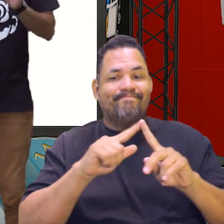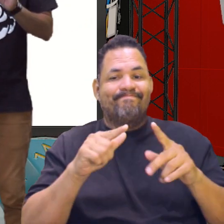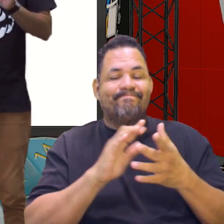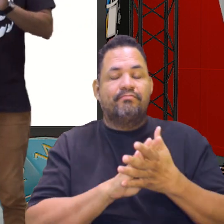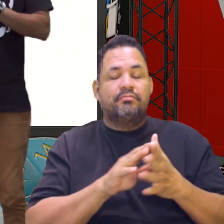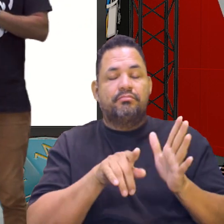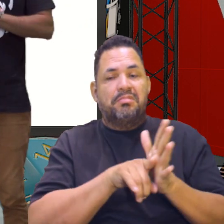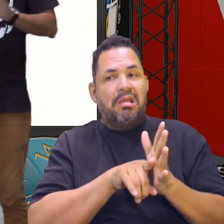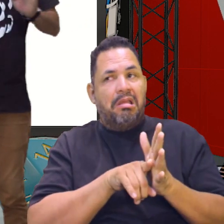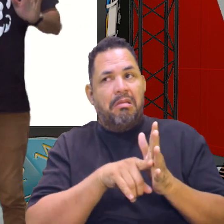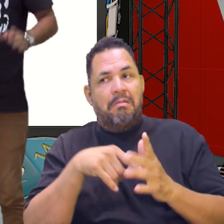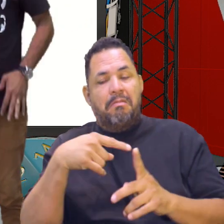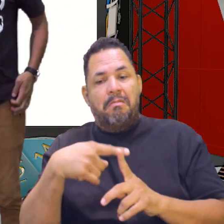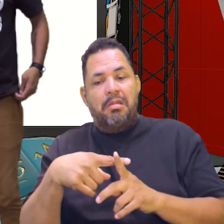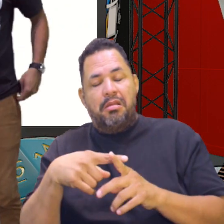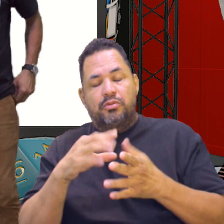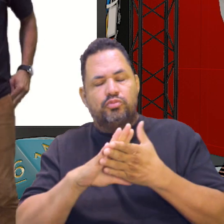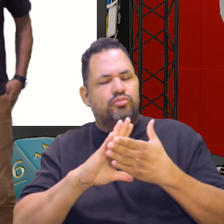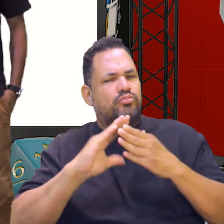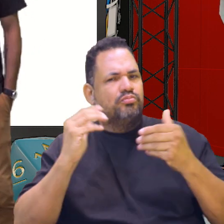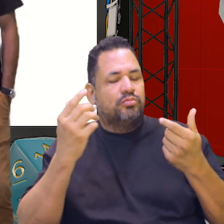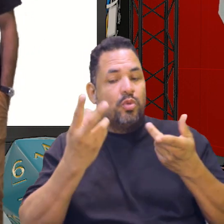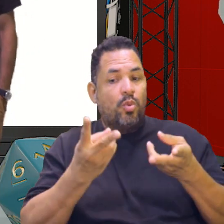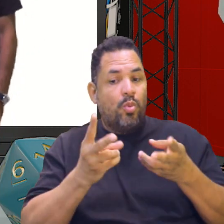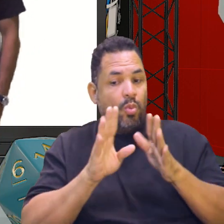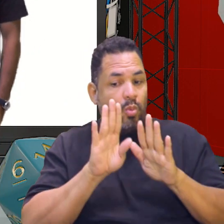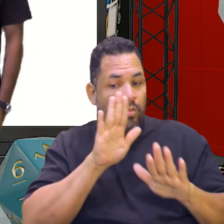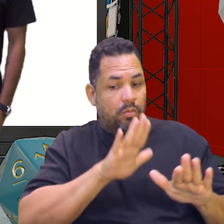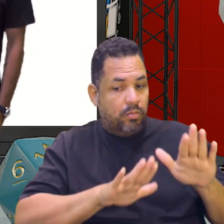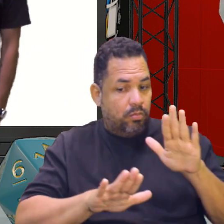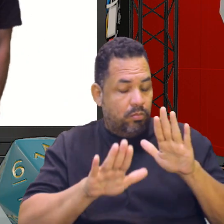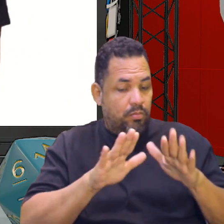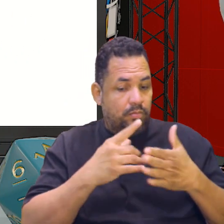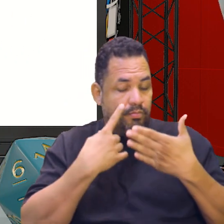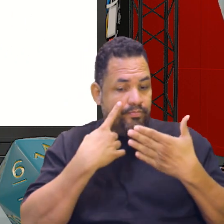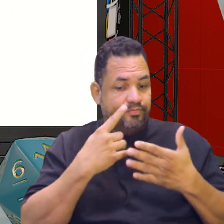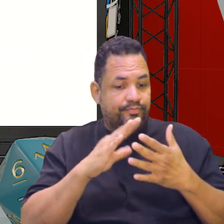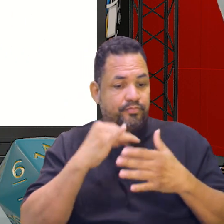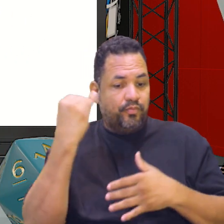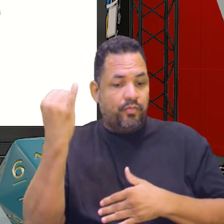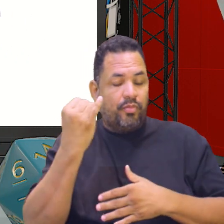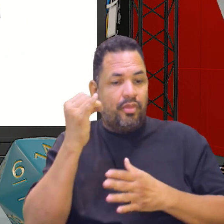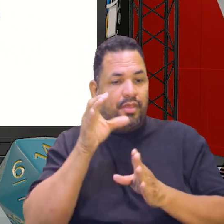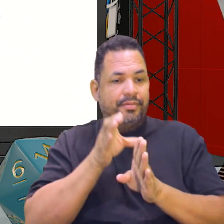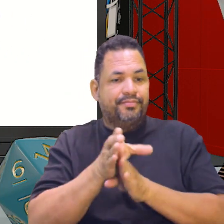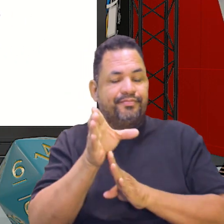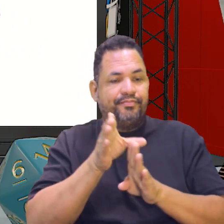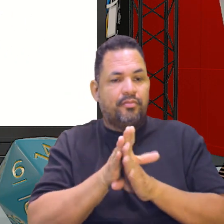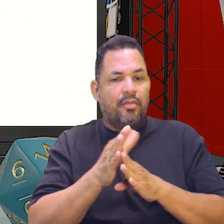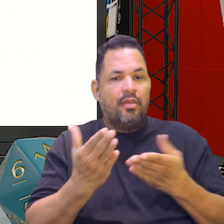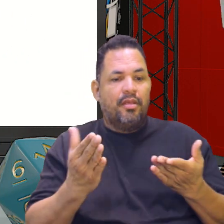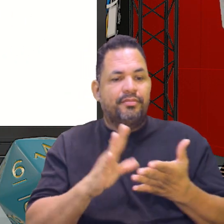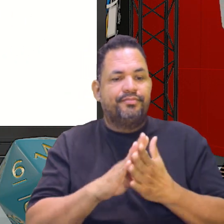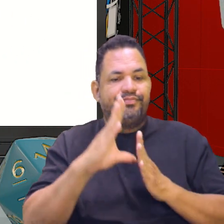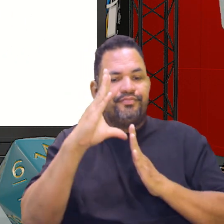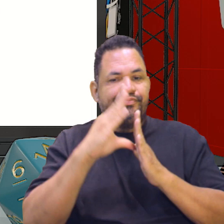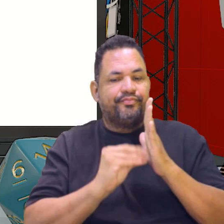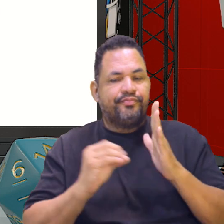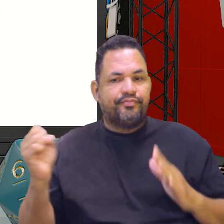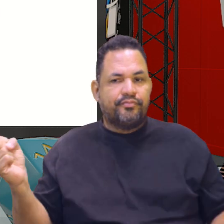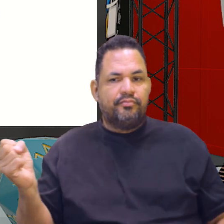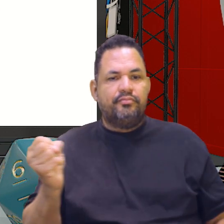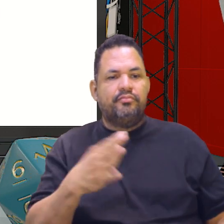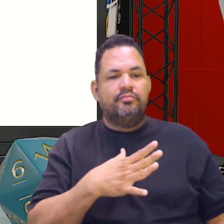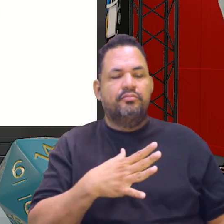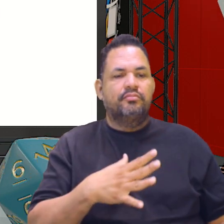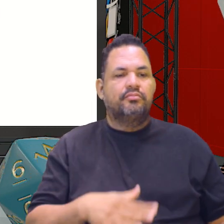Um sinal muda tudo. Pois é, né? É muito importante essas orientações, né? E claro, é o conteúdo novo, né?